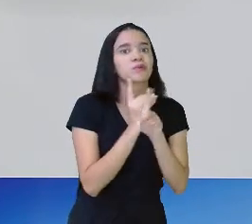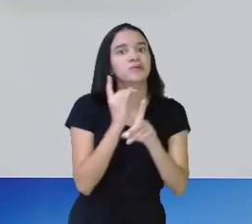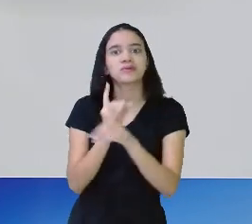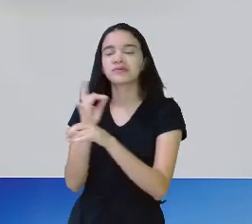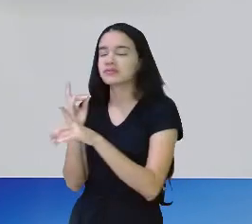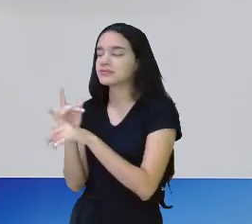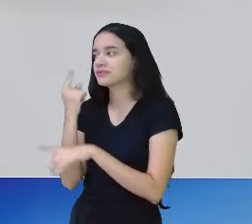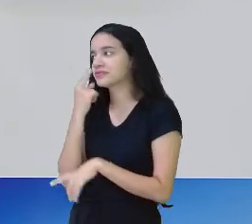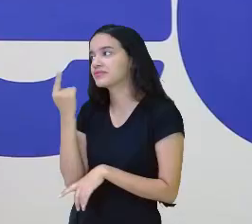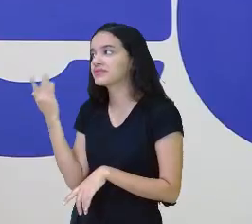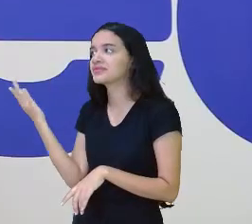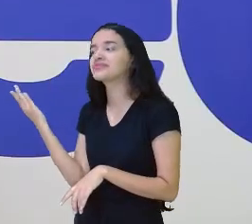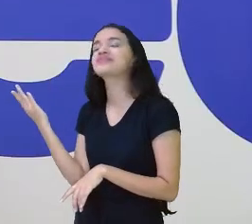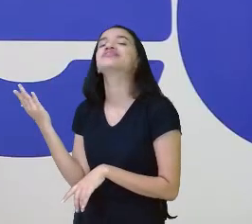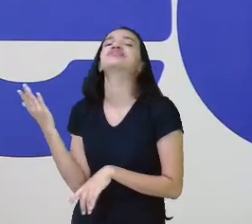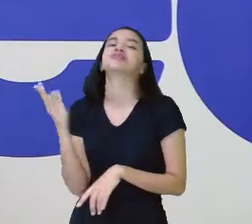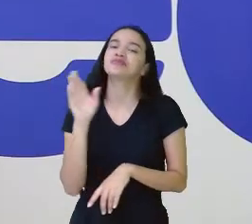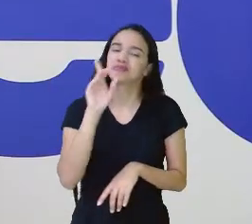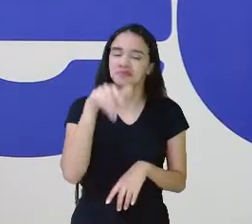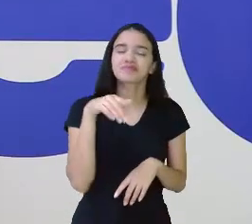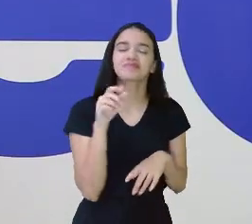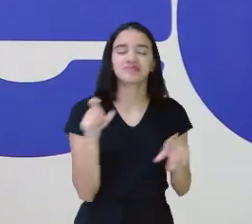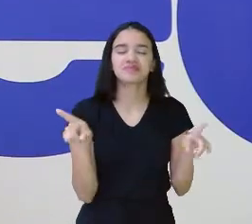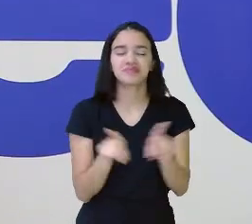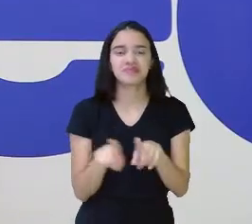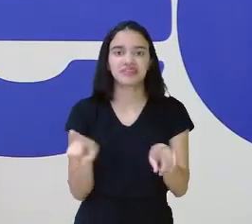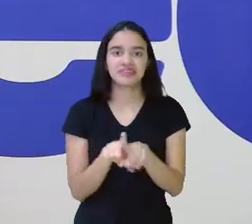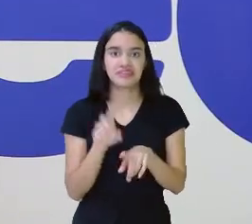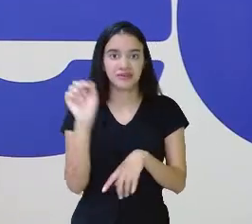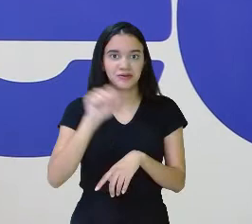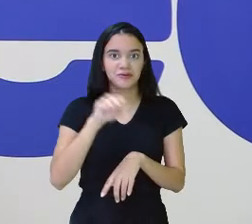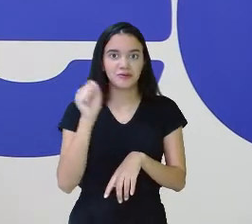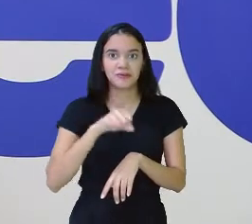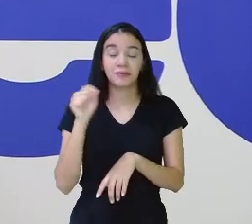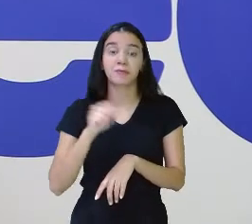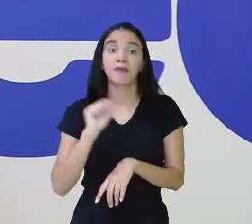né? Isso, eu já encontrei muito, eu